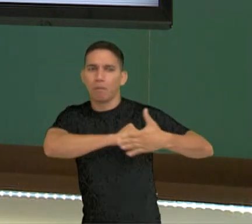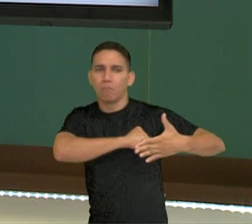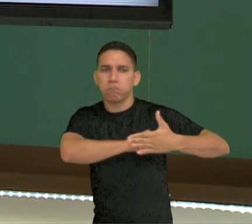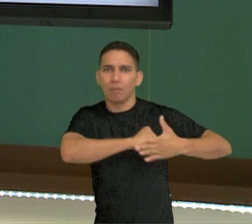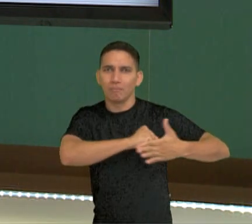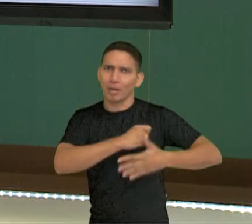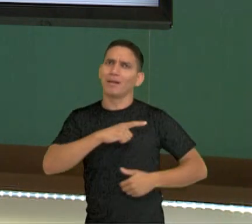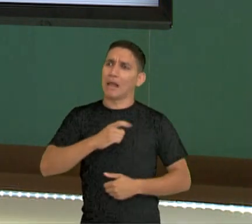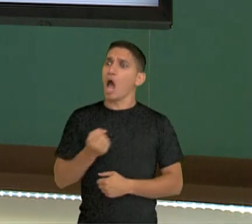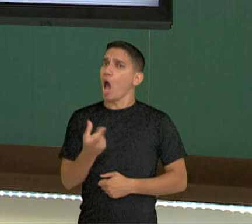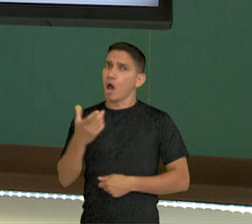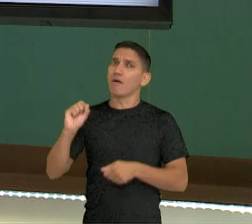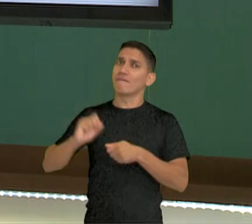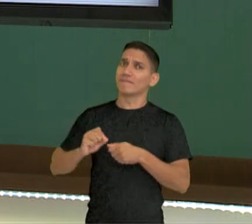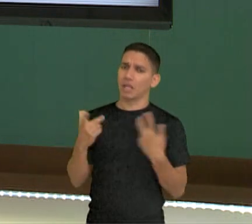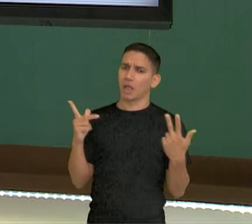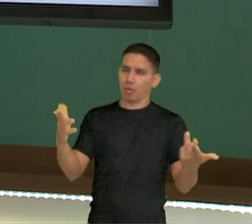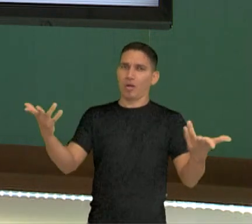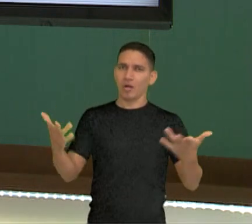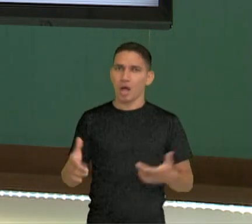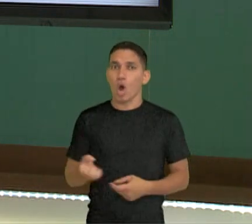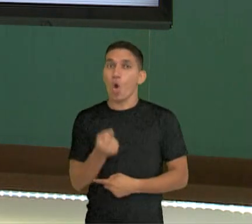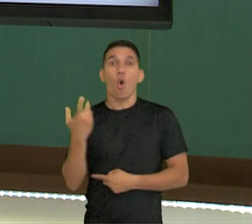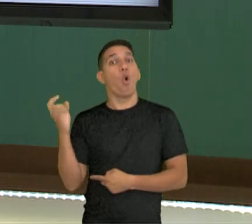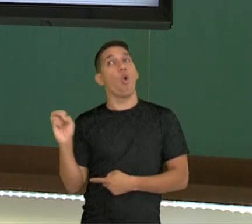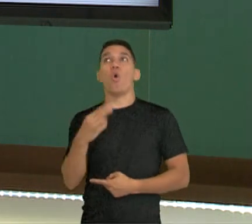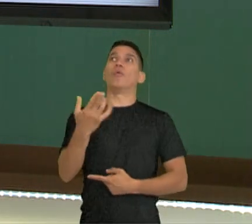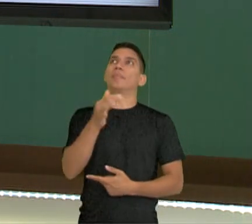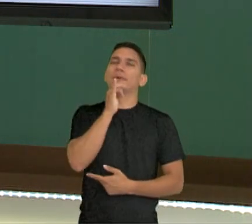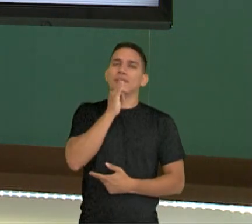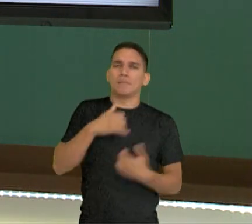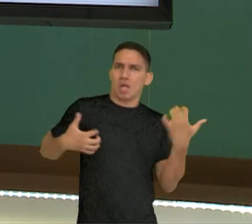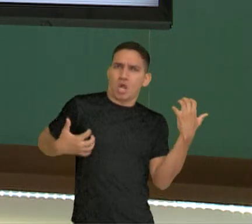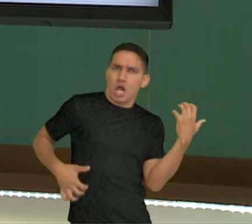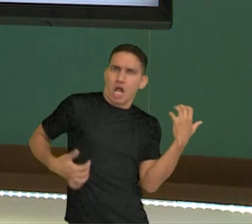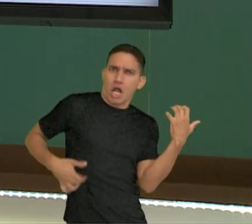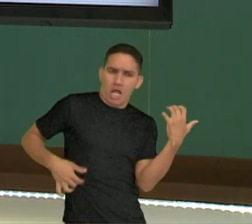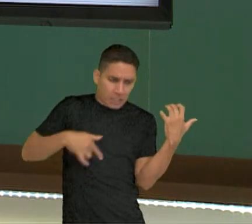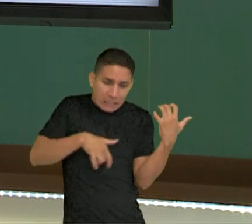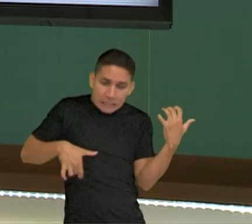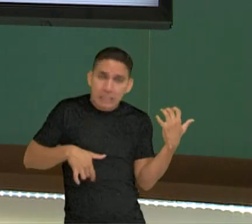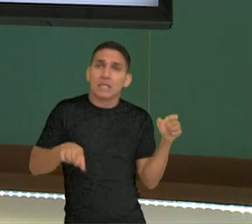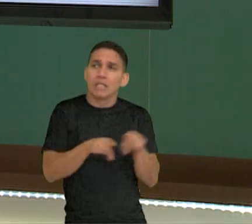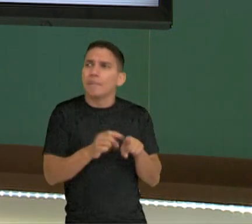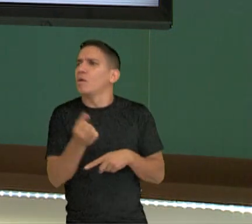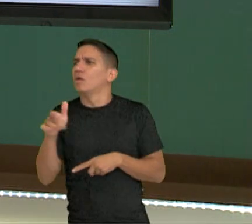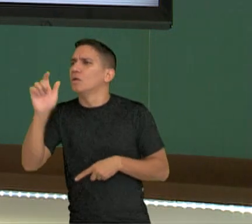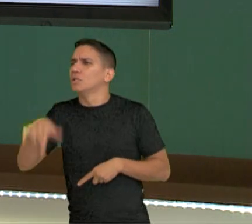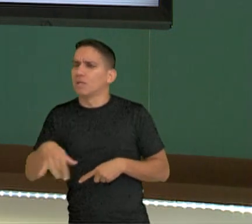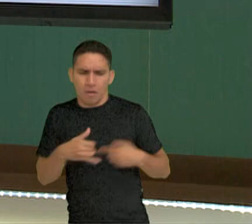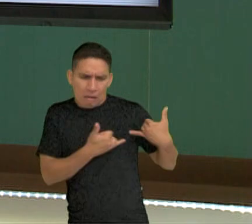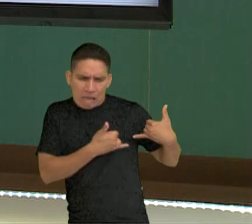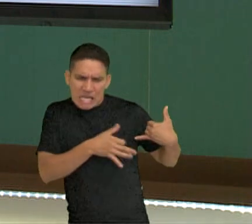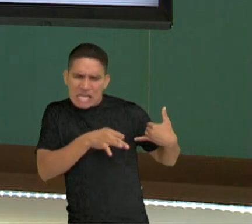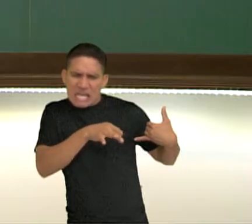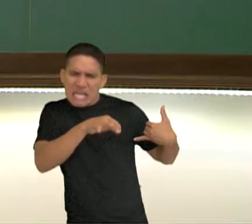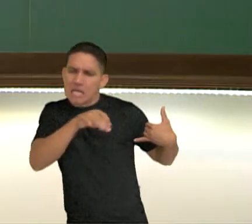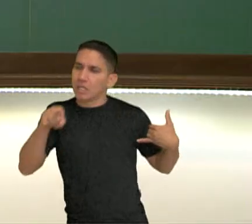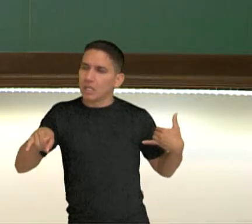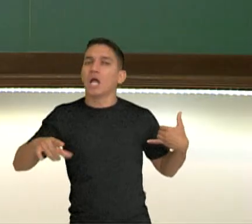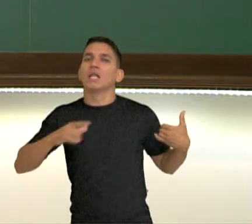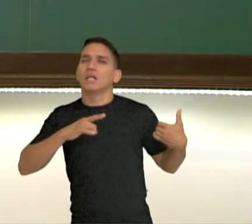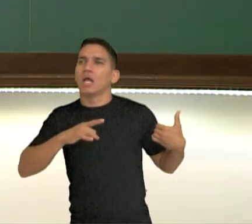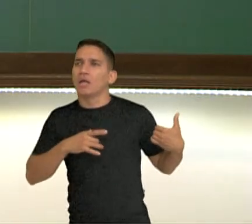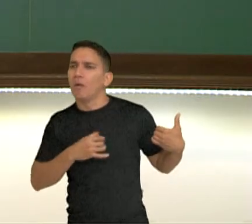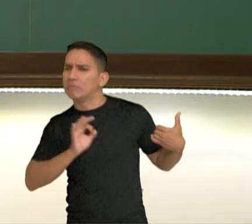de uma percussão emitida pela voz no mundo do hip-hop é conhecida como Pit Box